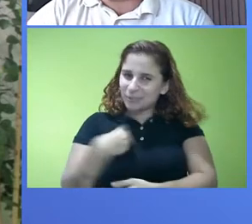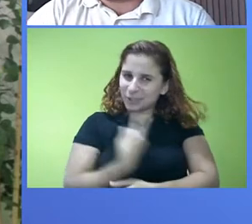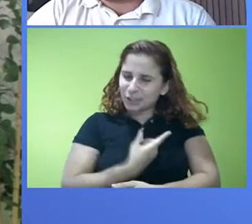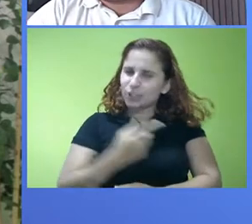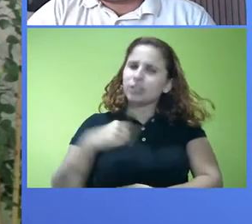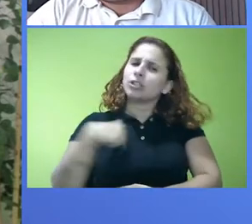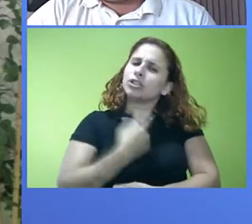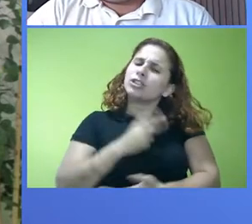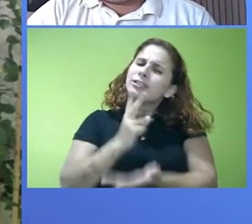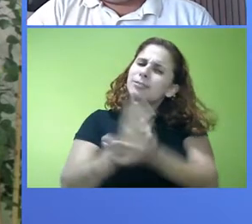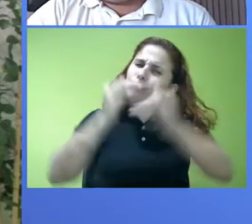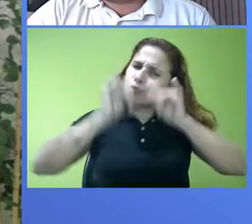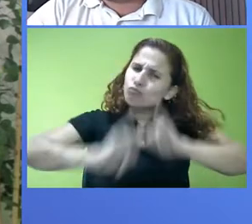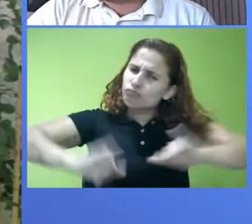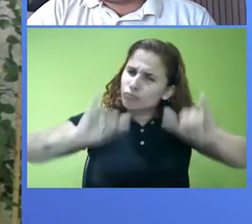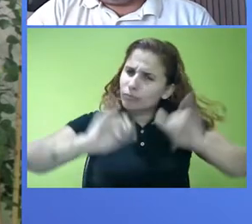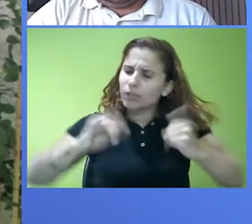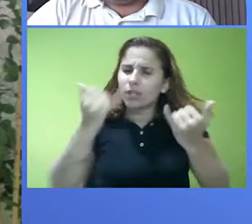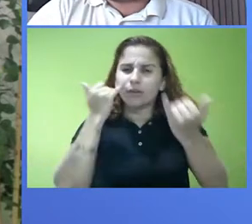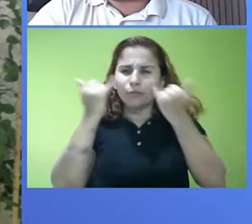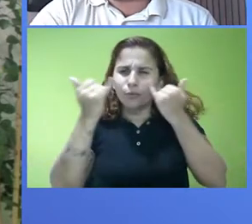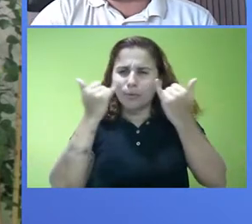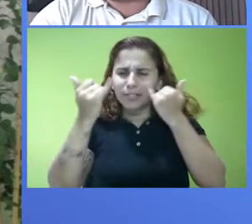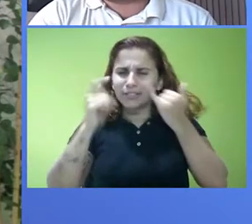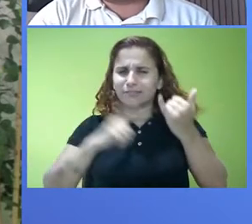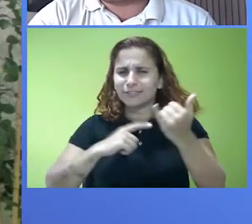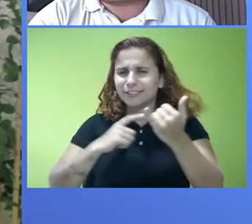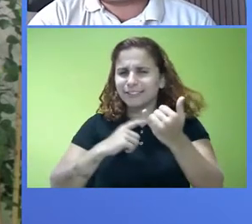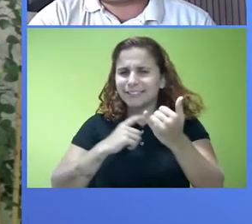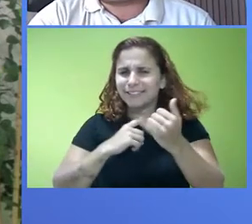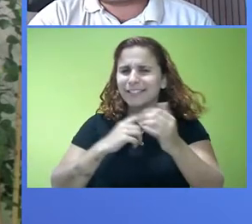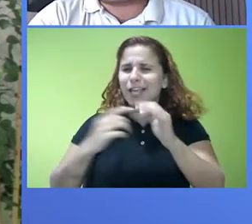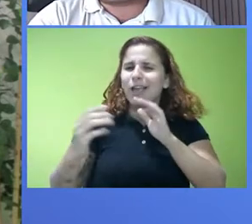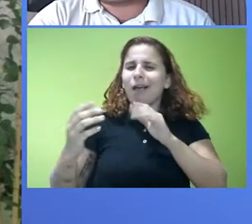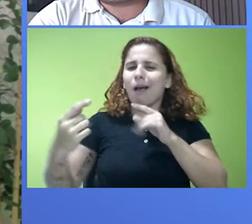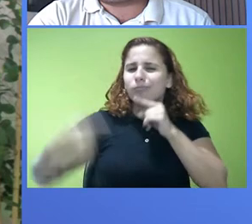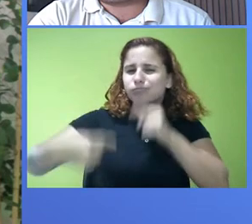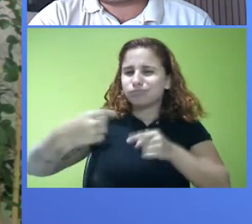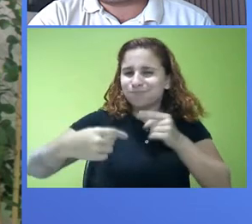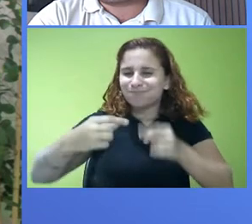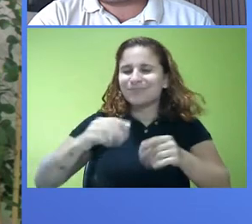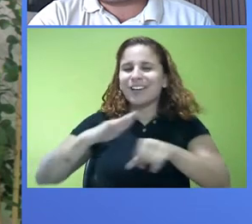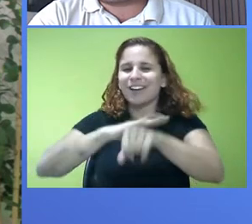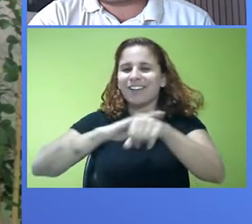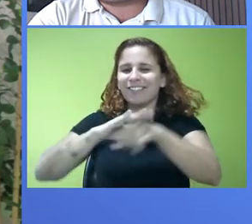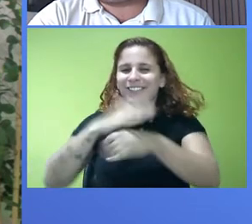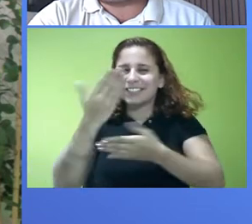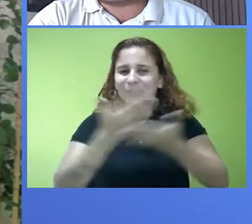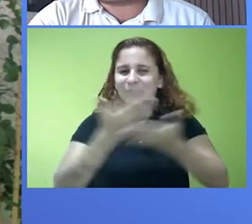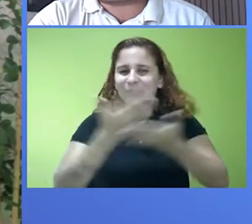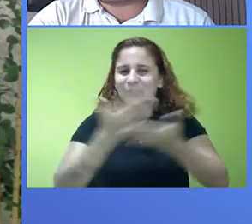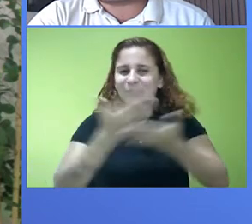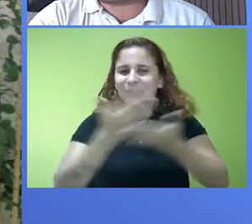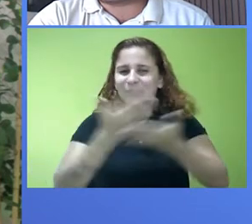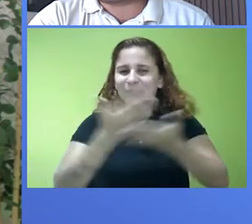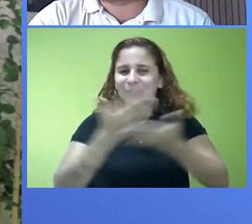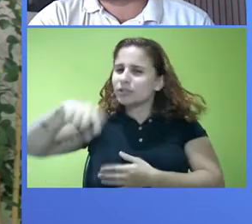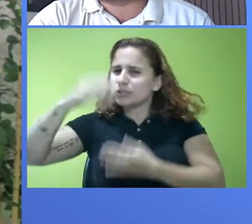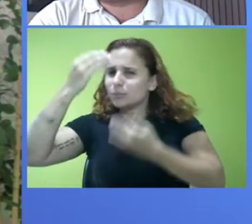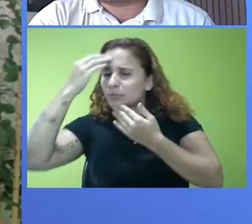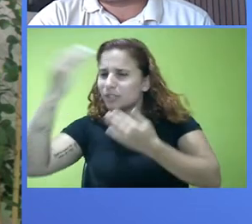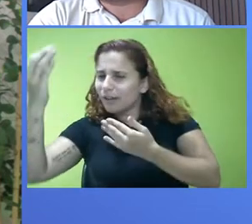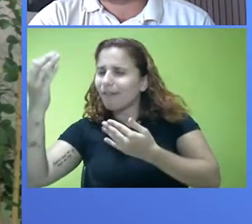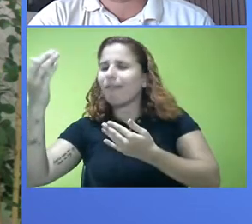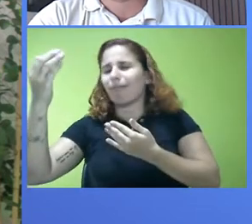trazendo um debate importante. Muito obrigado a todos vocês que nos acompanharam, que contribuíram para que a gente coloque esse debate de pé aqui na